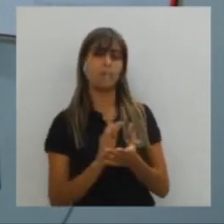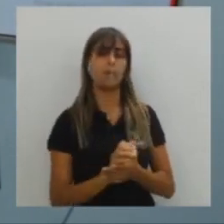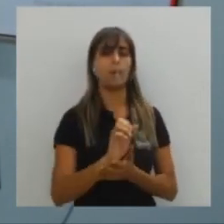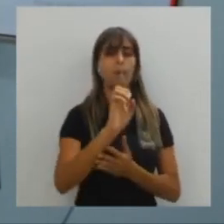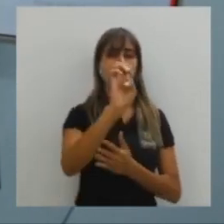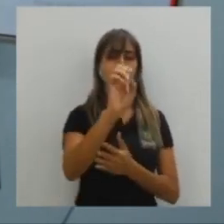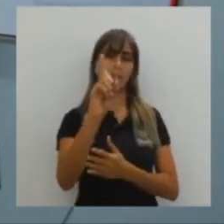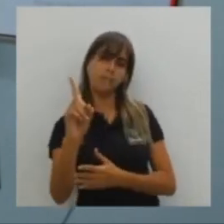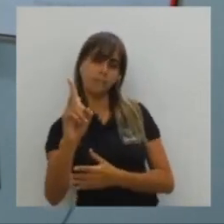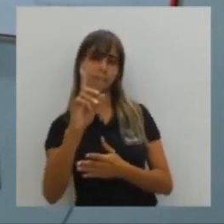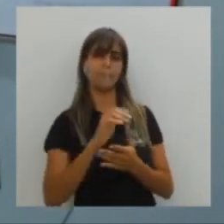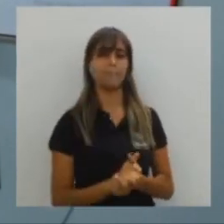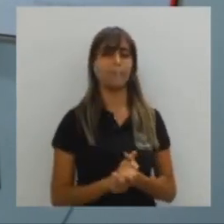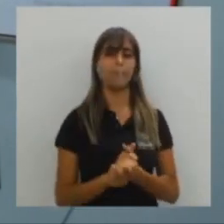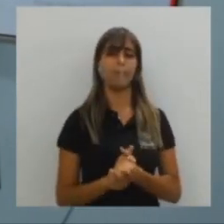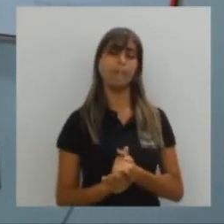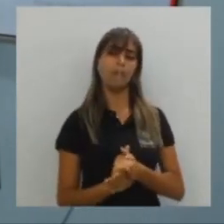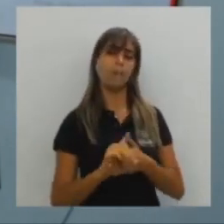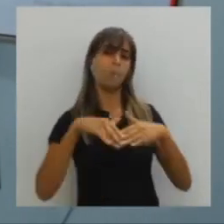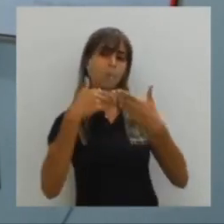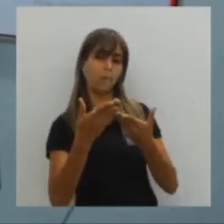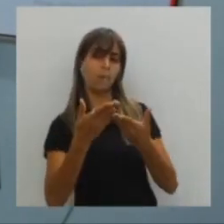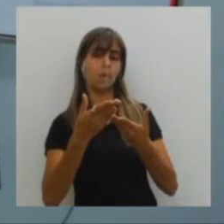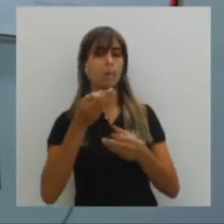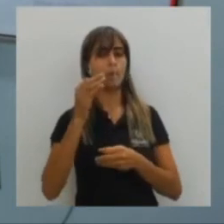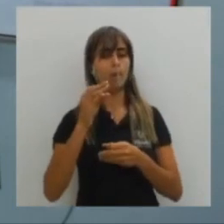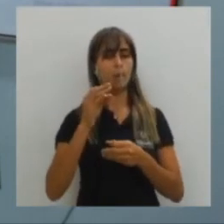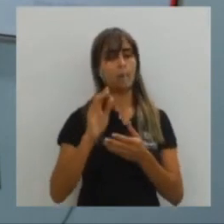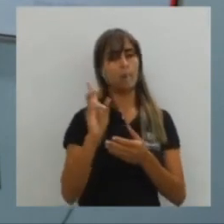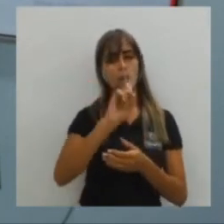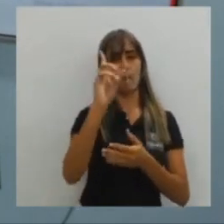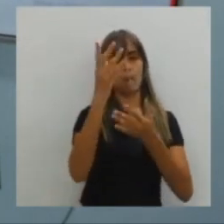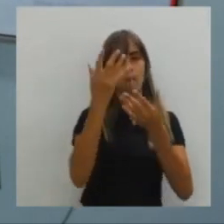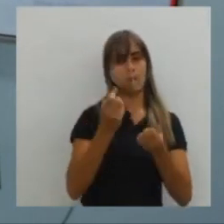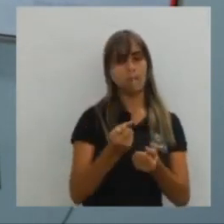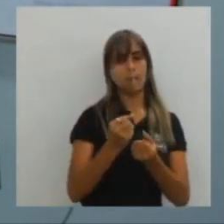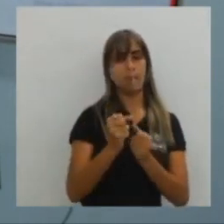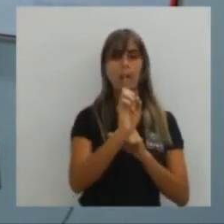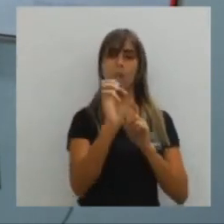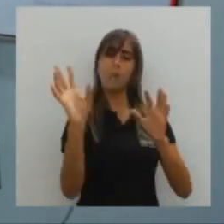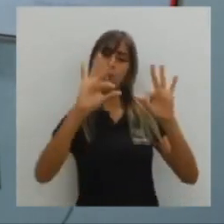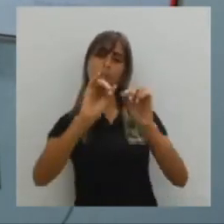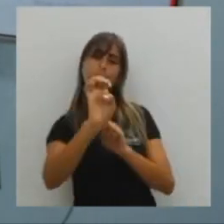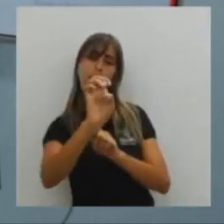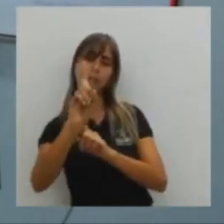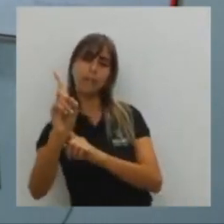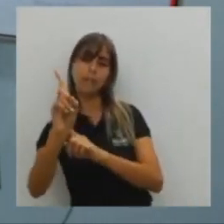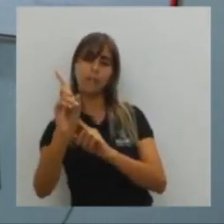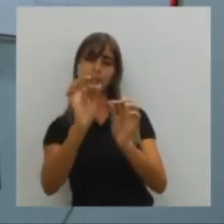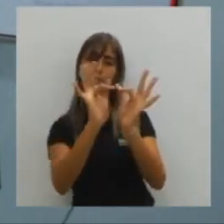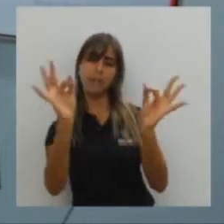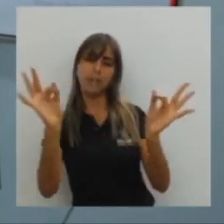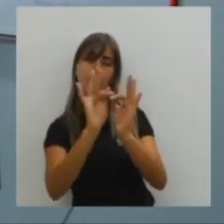ed. Já os verbos irregulares, quando conjugados no passado, eles não recebem a terminação ed, eles mudam totalmente de sua